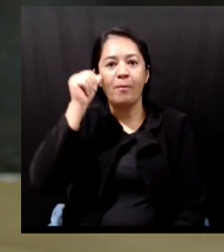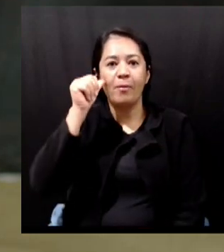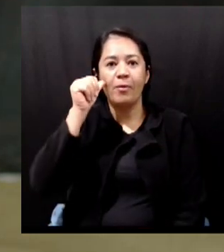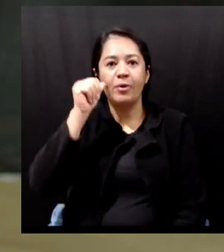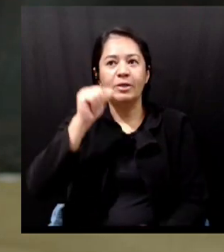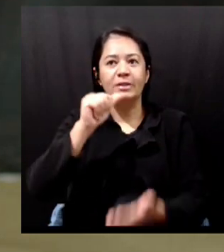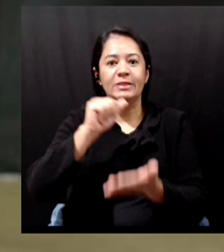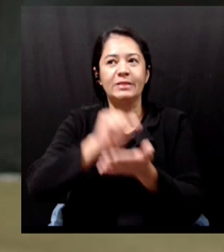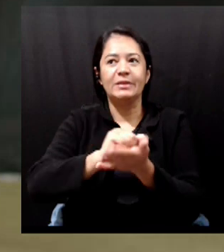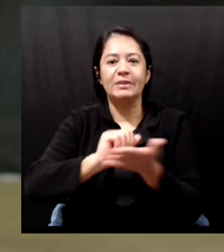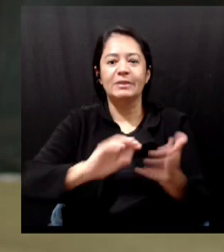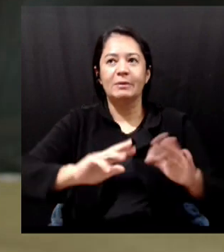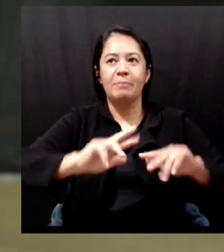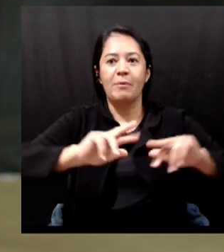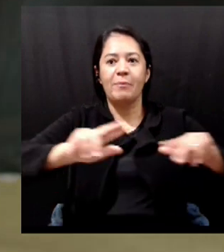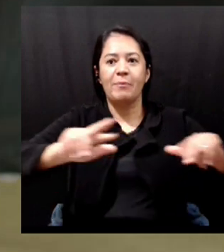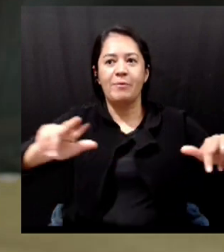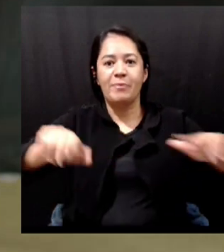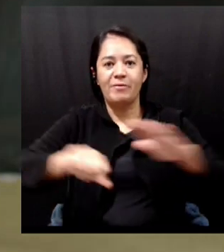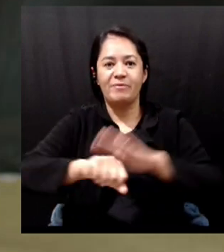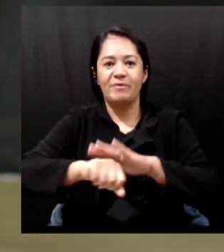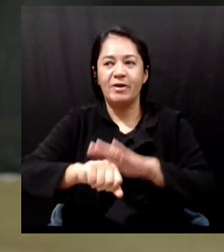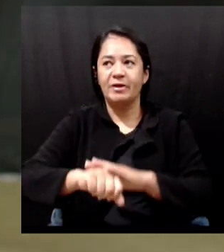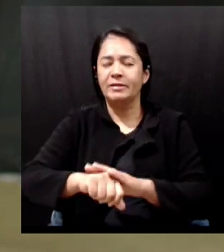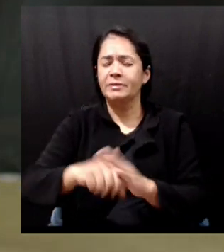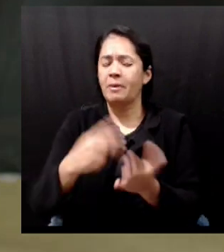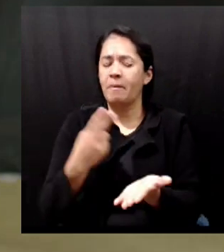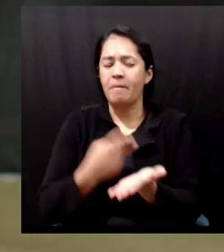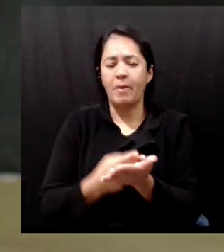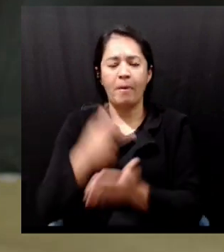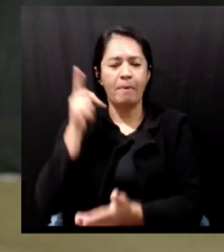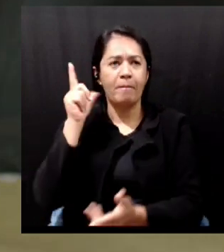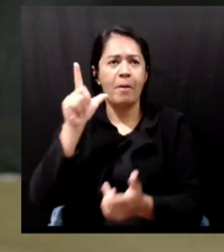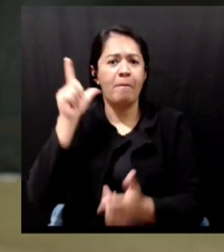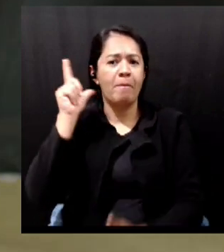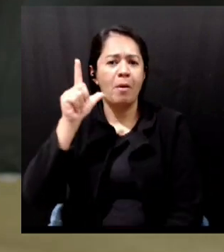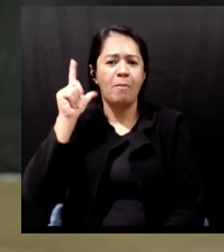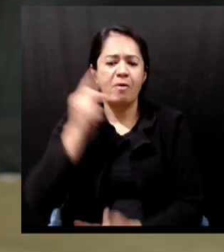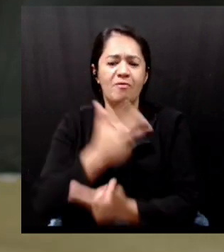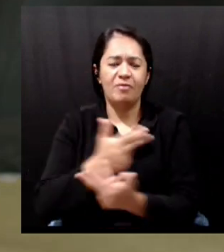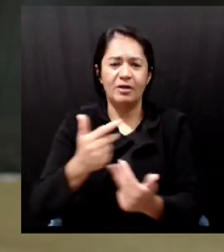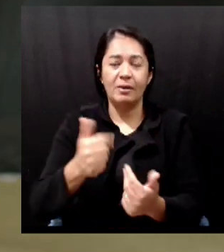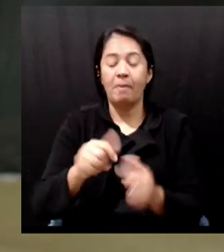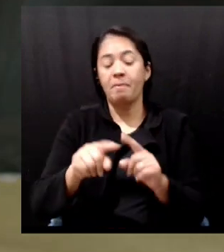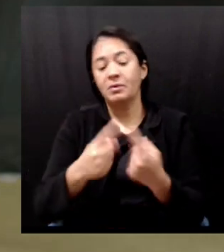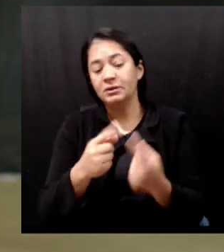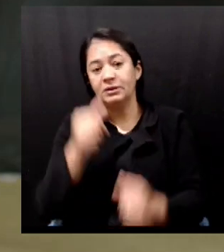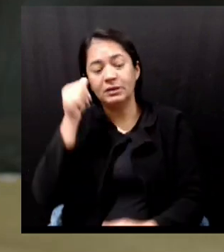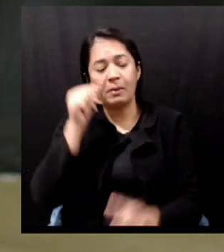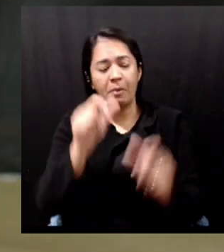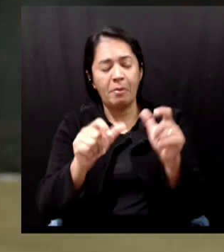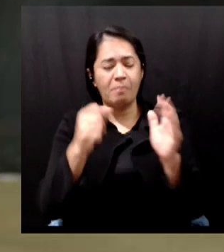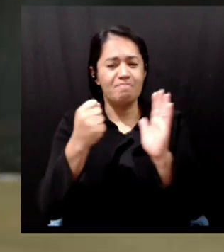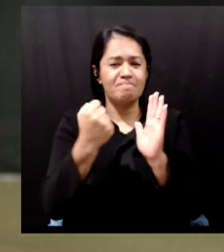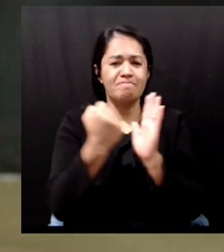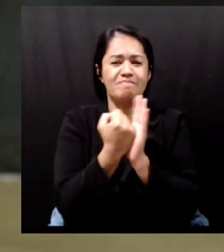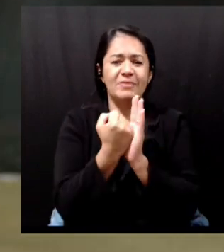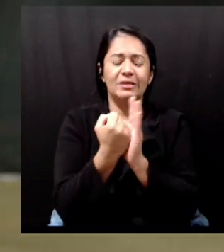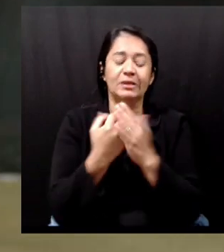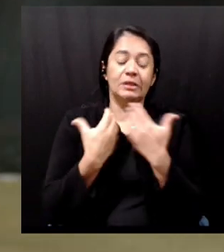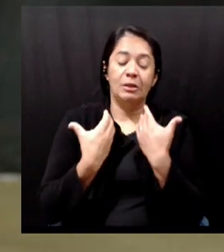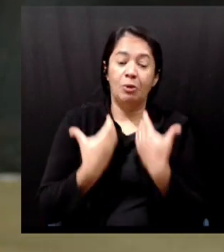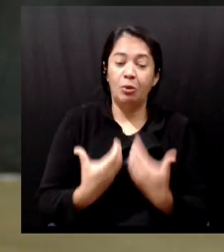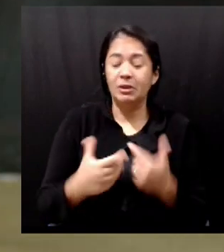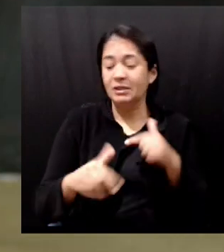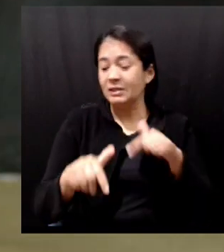tantas conquistas femininas, a rotina de milhares de mulheres segue marcada por sobrecarga, né? Elas trabalham fora,